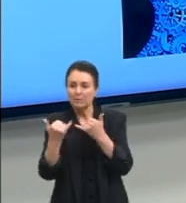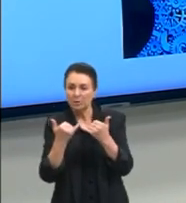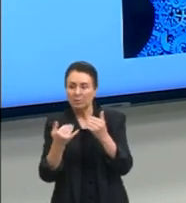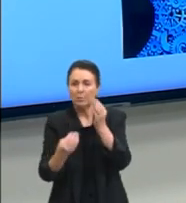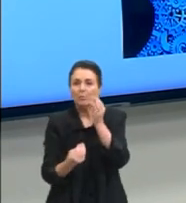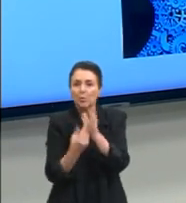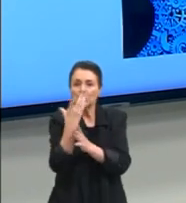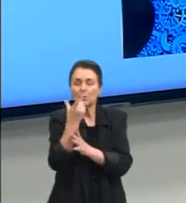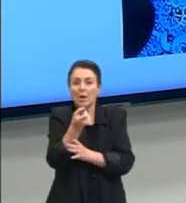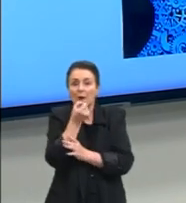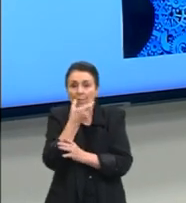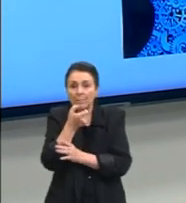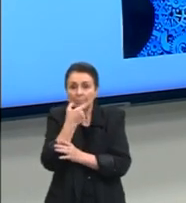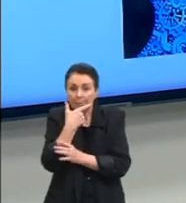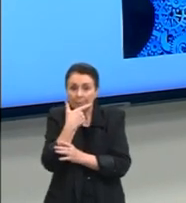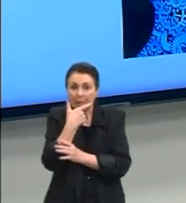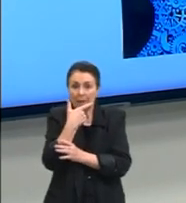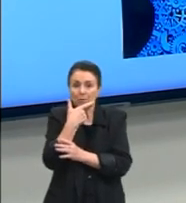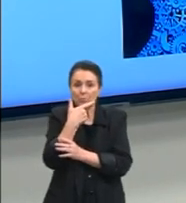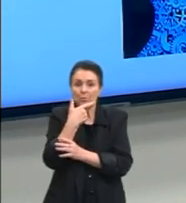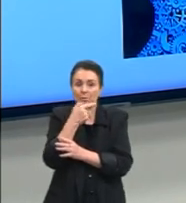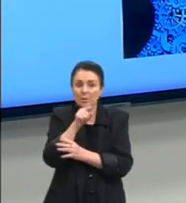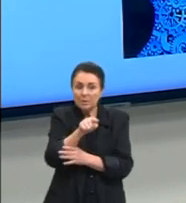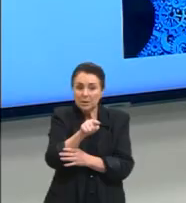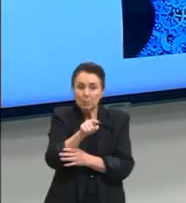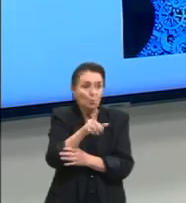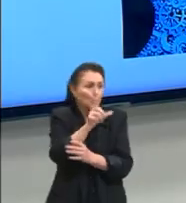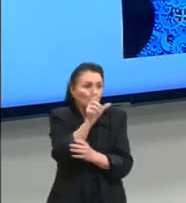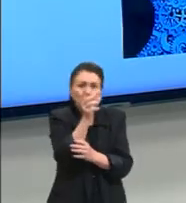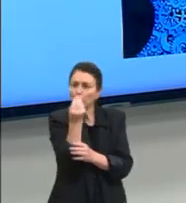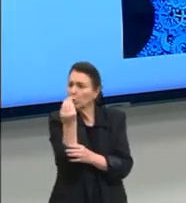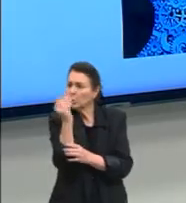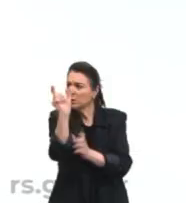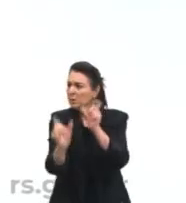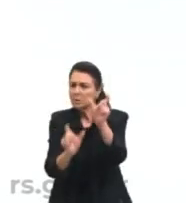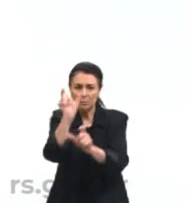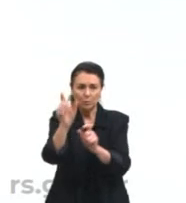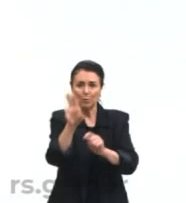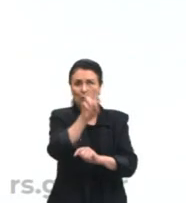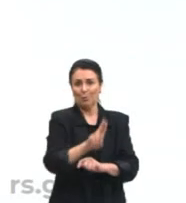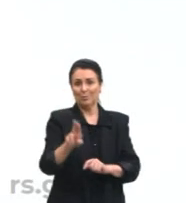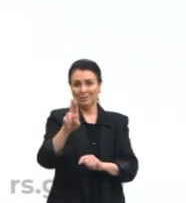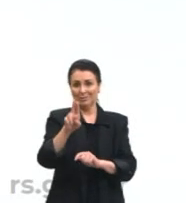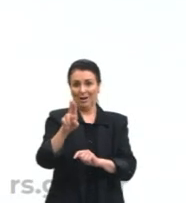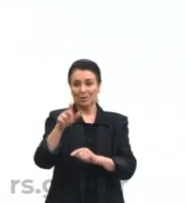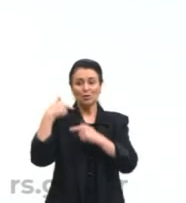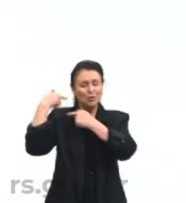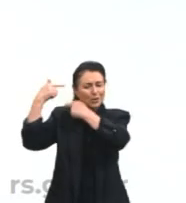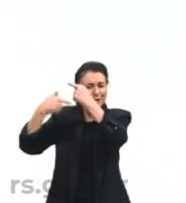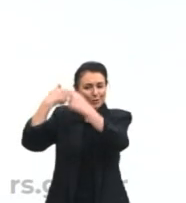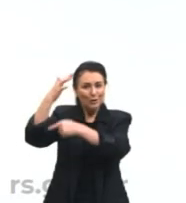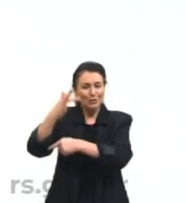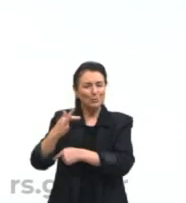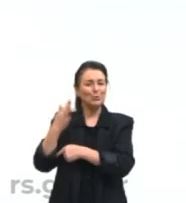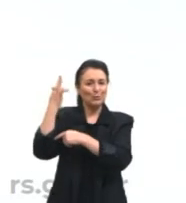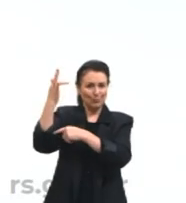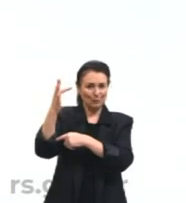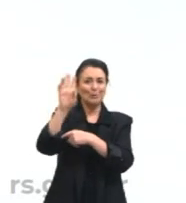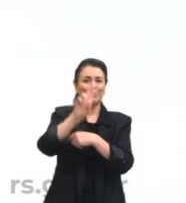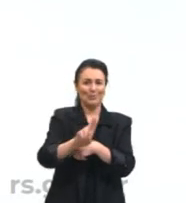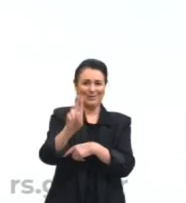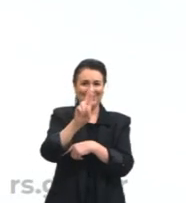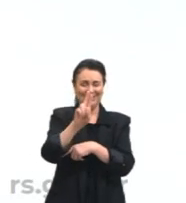esse medicamento ele vai ser útil para muitas pessoas roubar gerações então ele é homogêneo não é mais tão